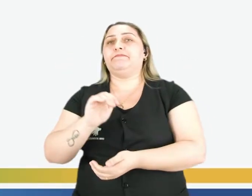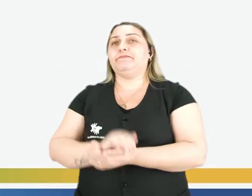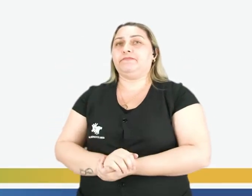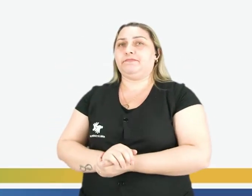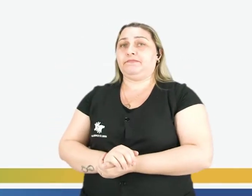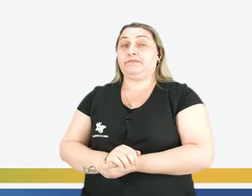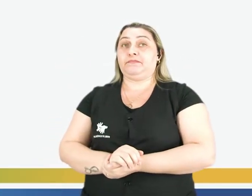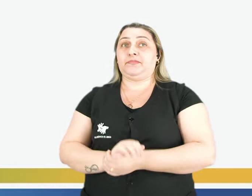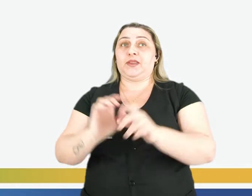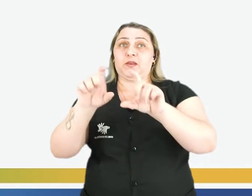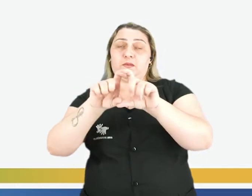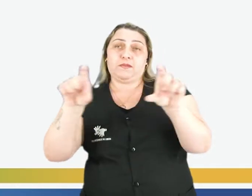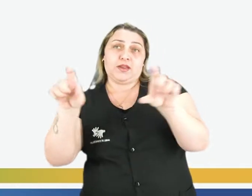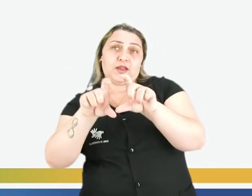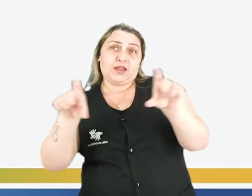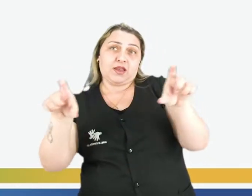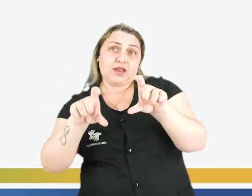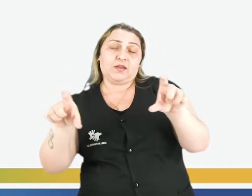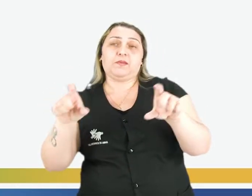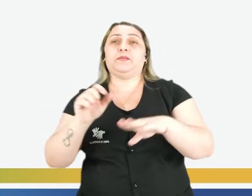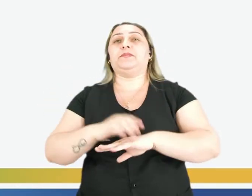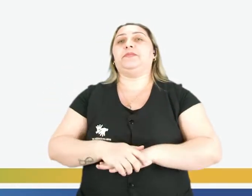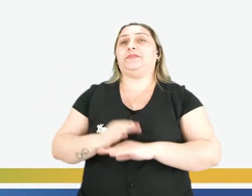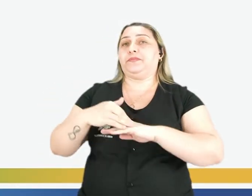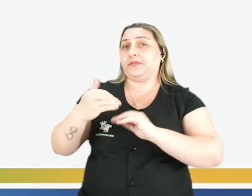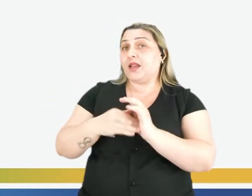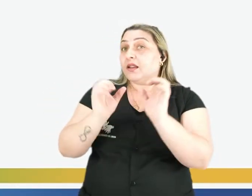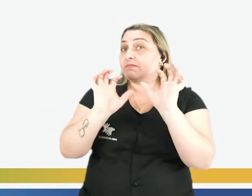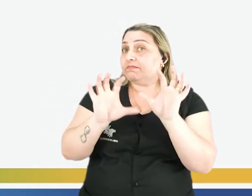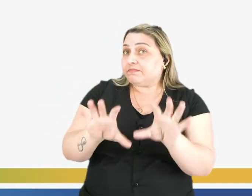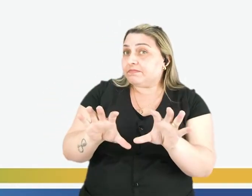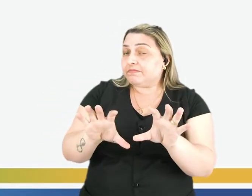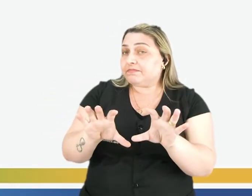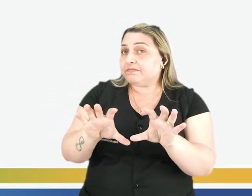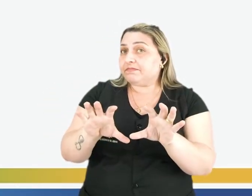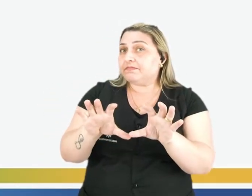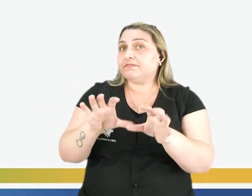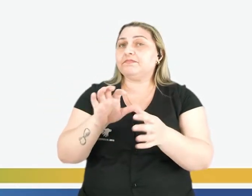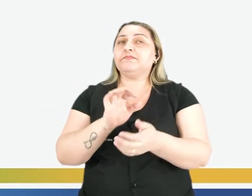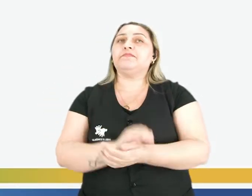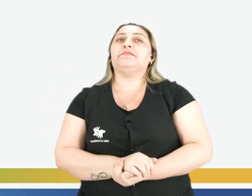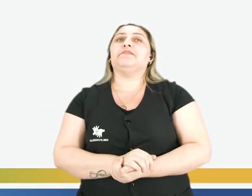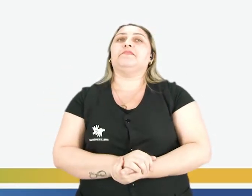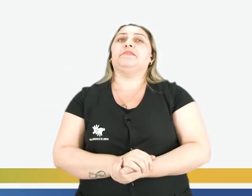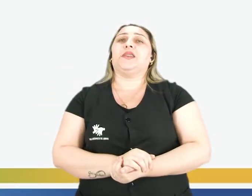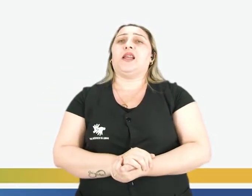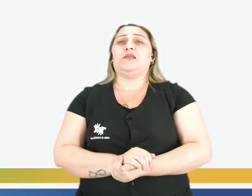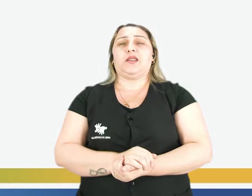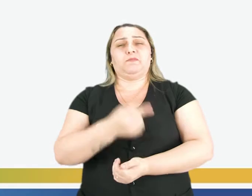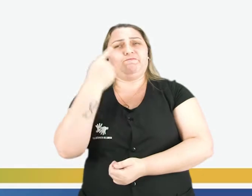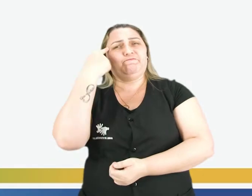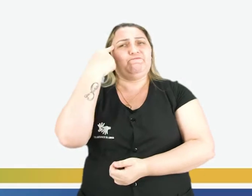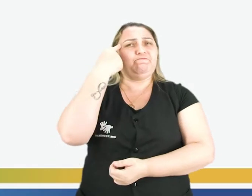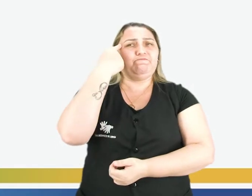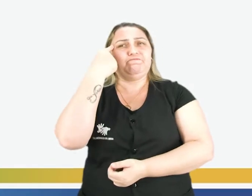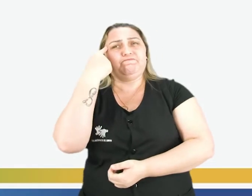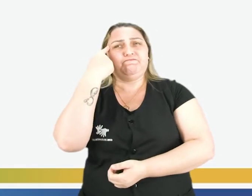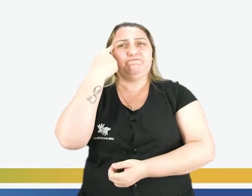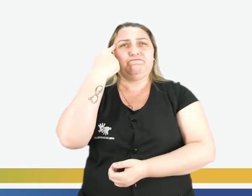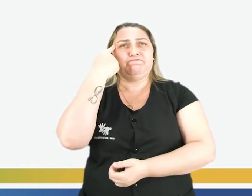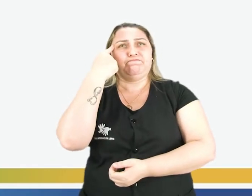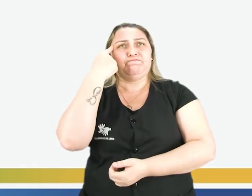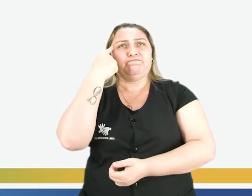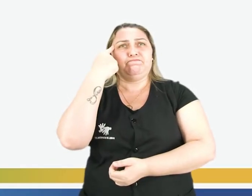os parágrafos, né? E tudo é assim? Como seria? Dá um tempo aí pra você pensar. Versos